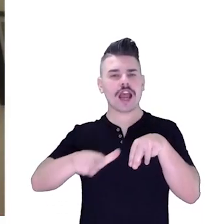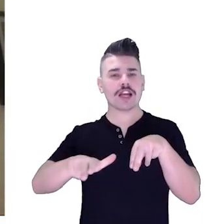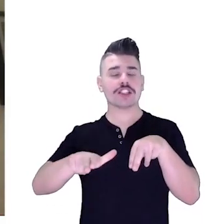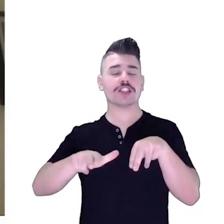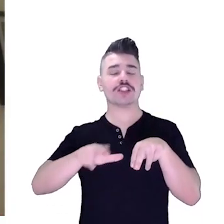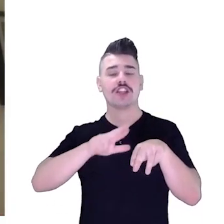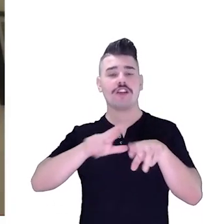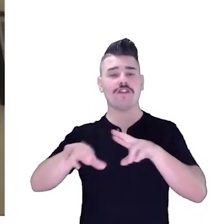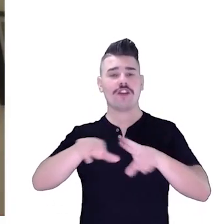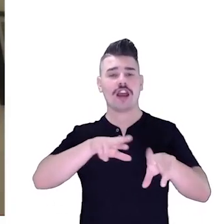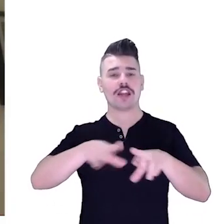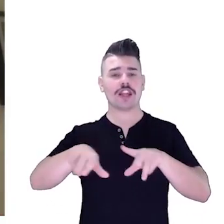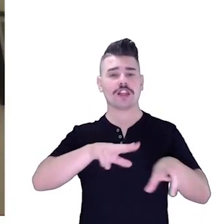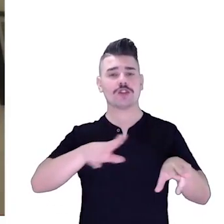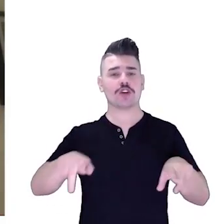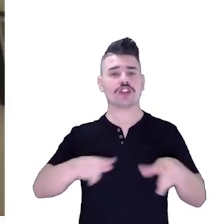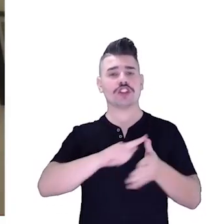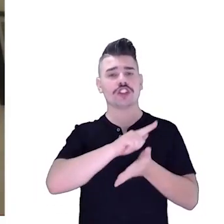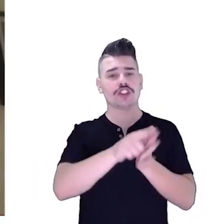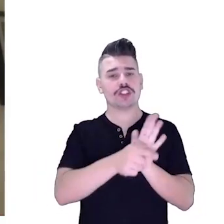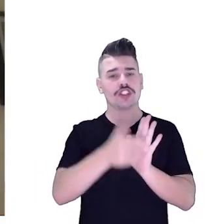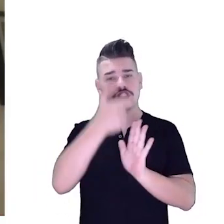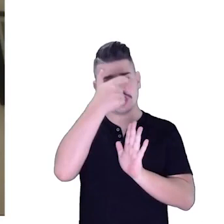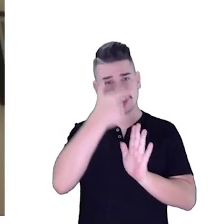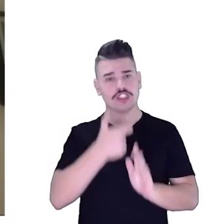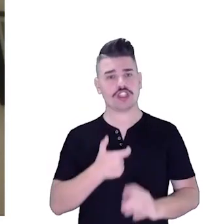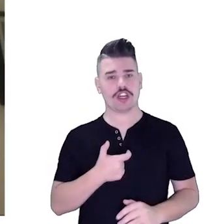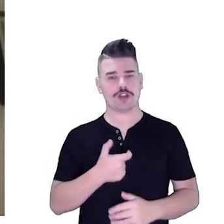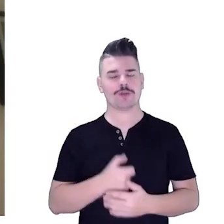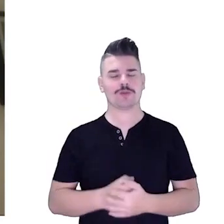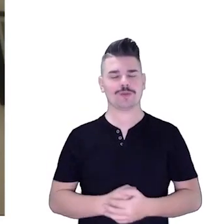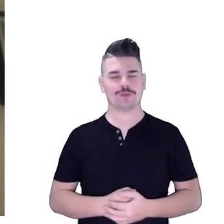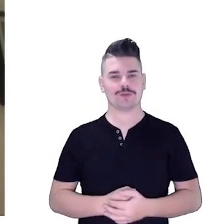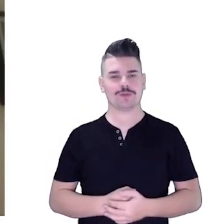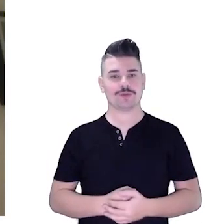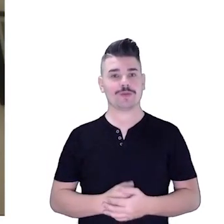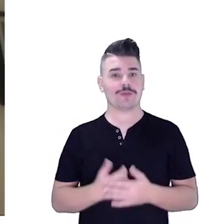diversidade e das variações de gênero.